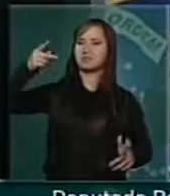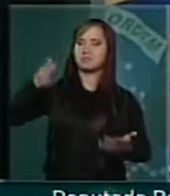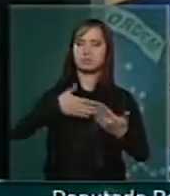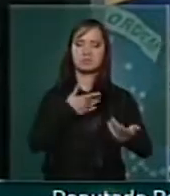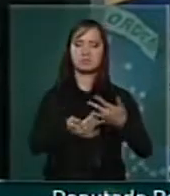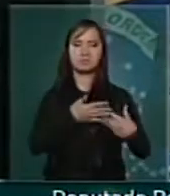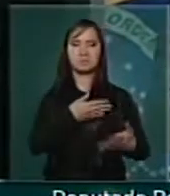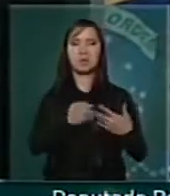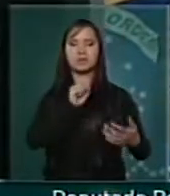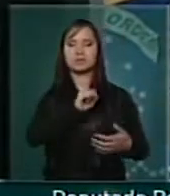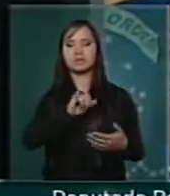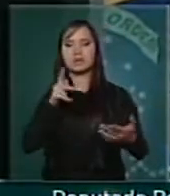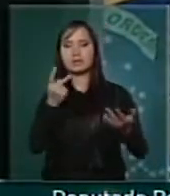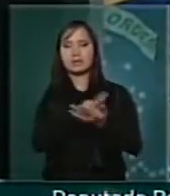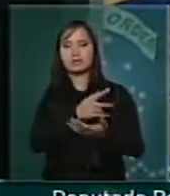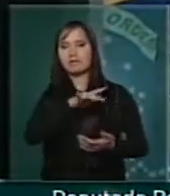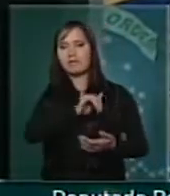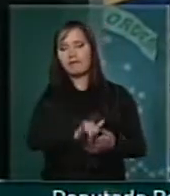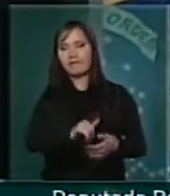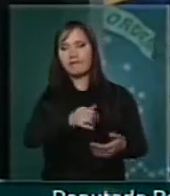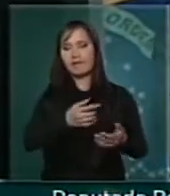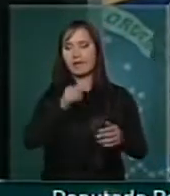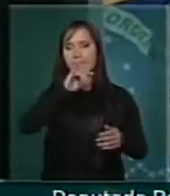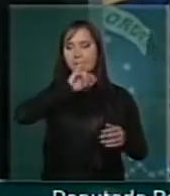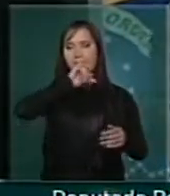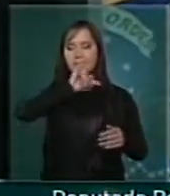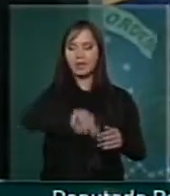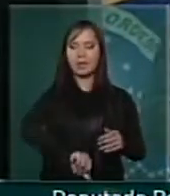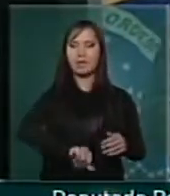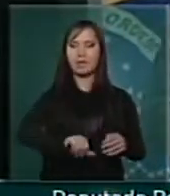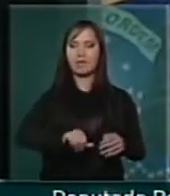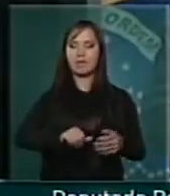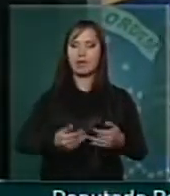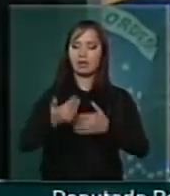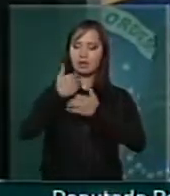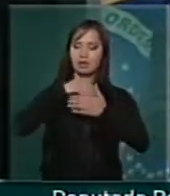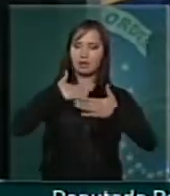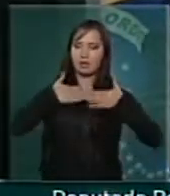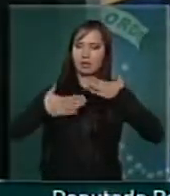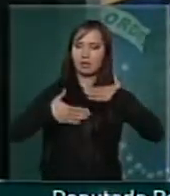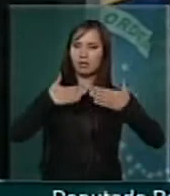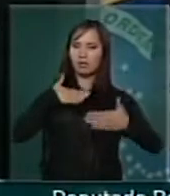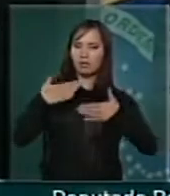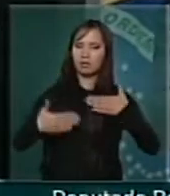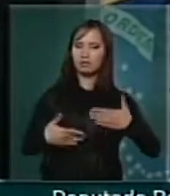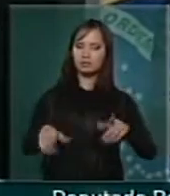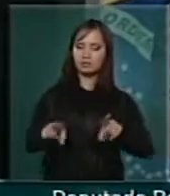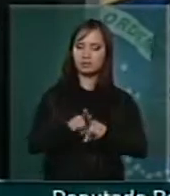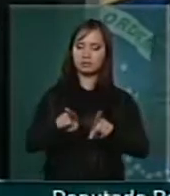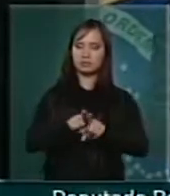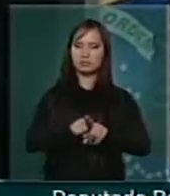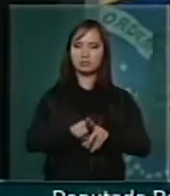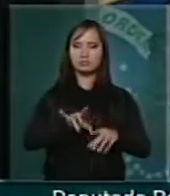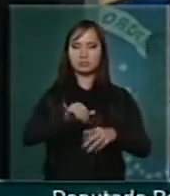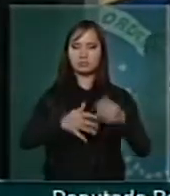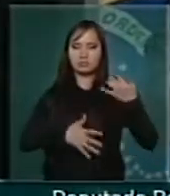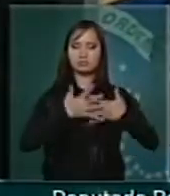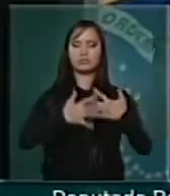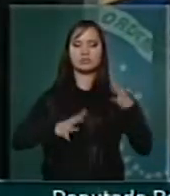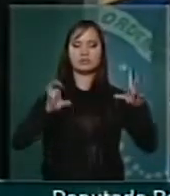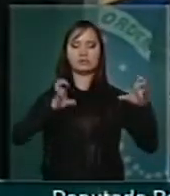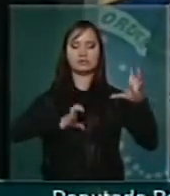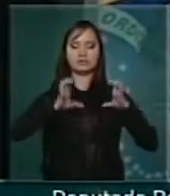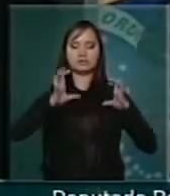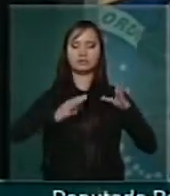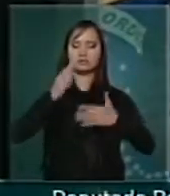as consequências que isso poderá trazer, tanto no interrelacionamento dos torcedores, dentro e fora dos estádios,